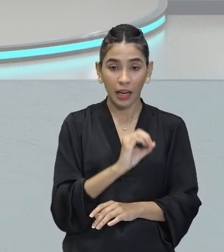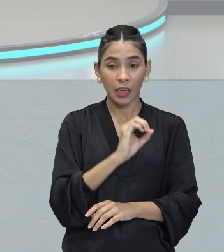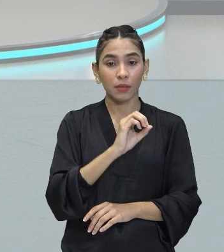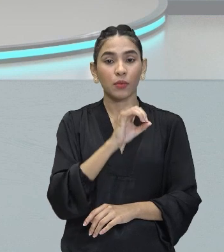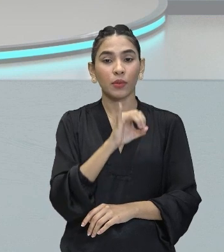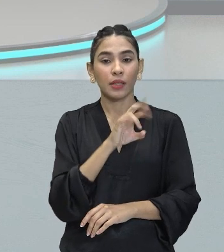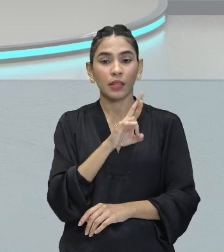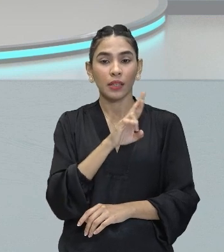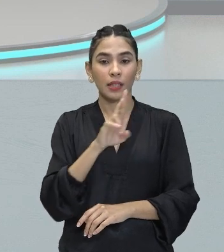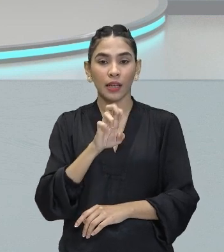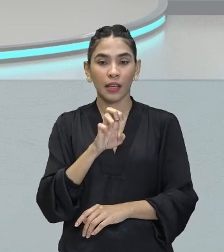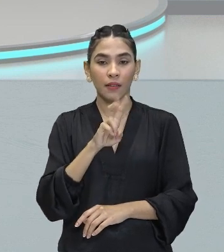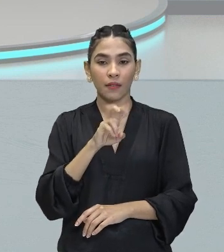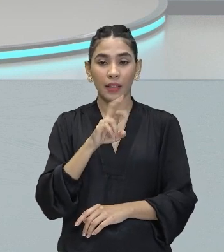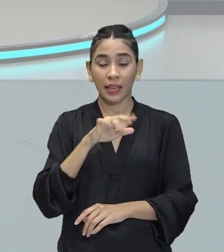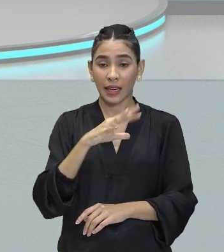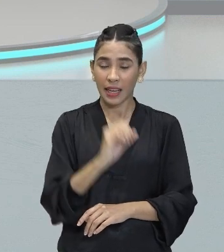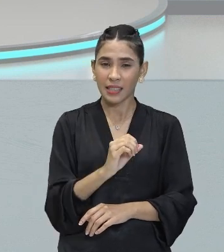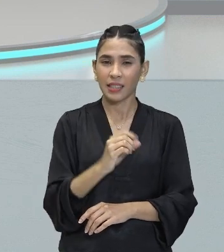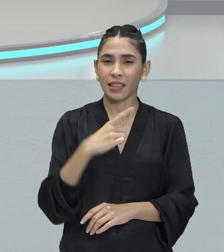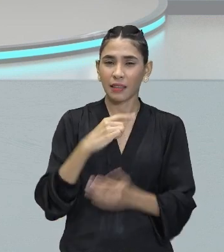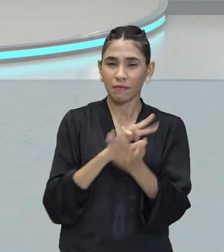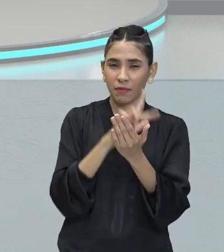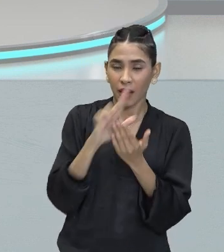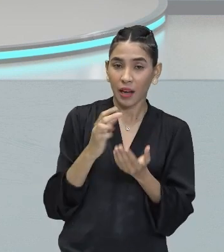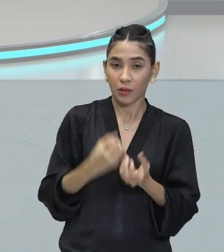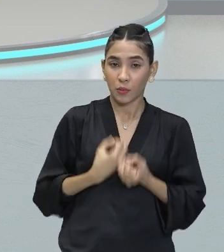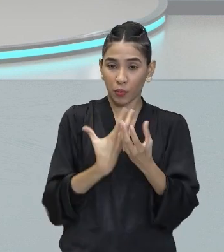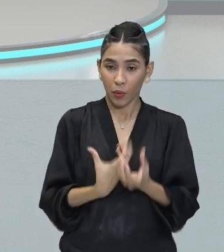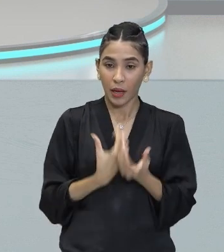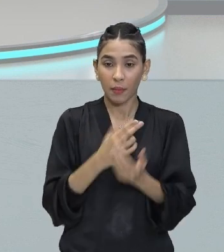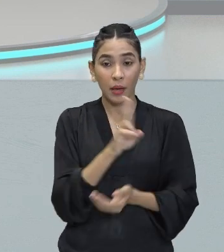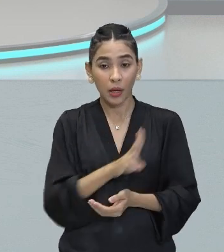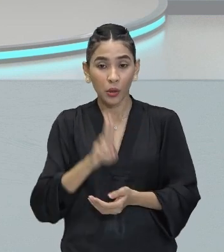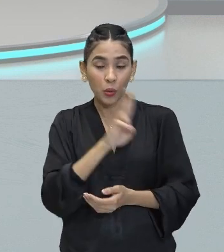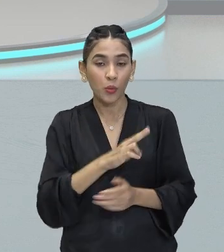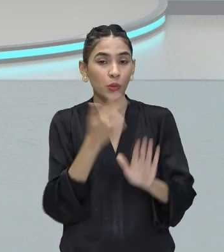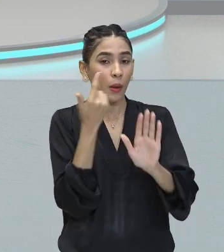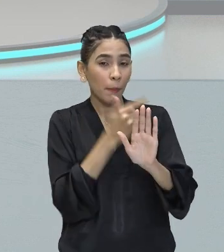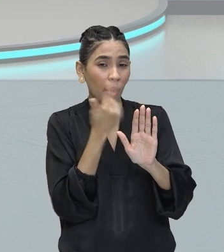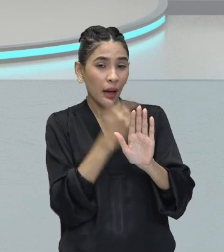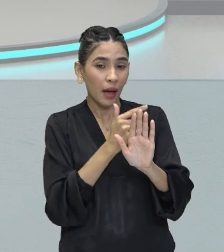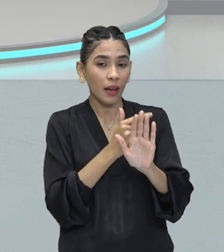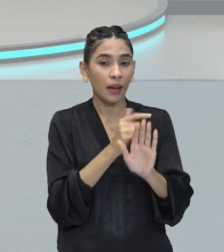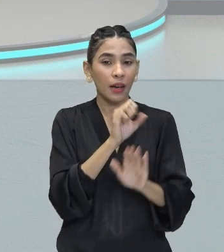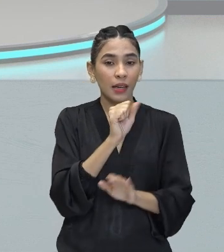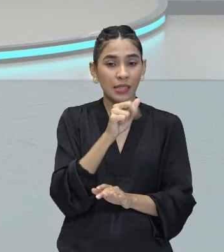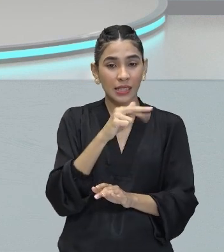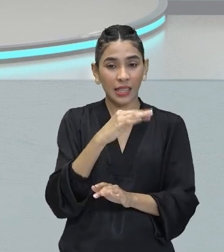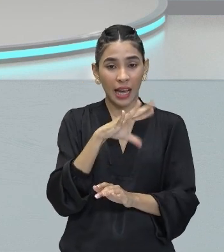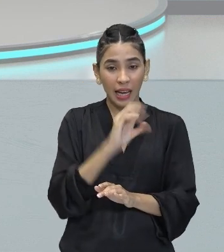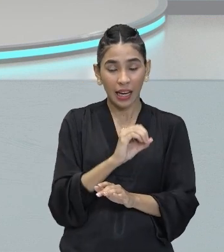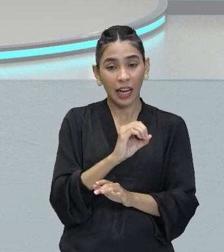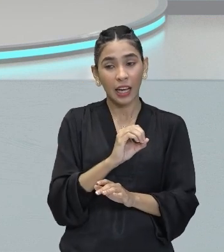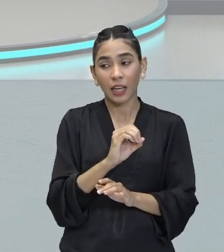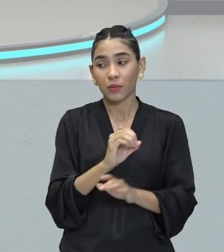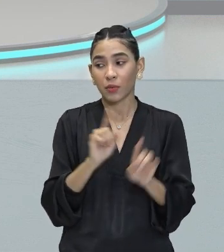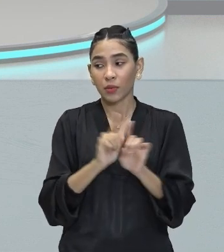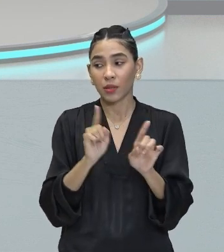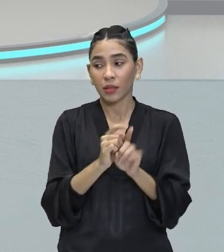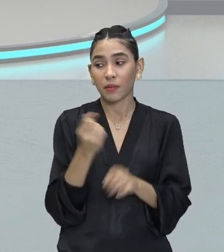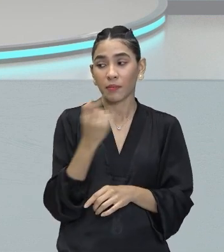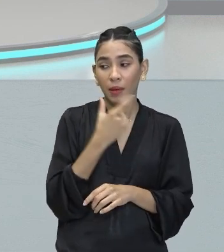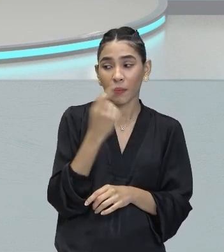muitos poemas que utilizam esses mecanismos de ironia, de sarcasmo, de irreverência para nos